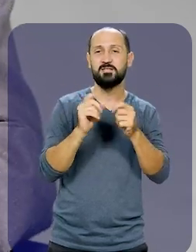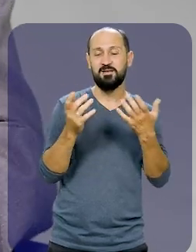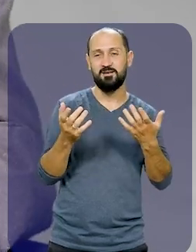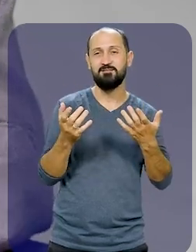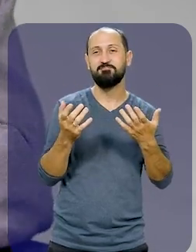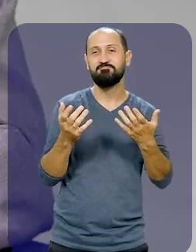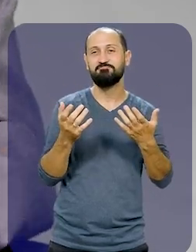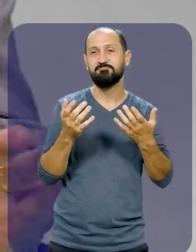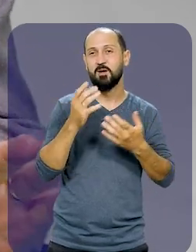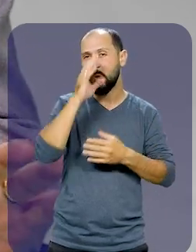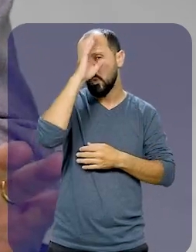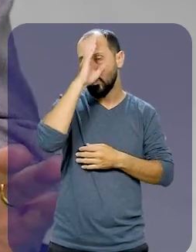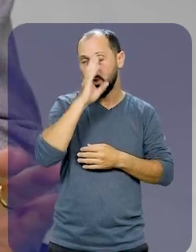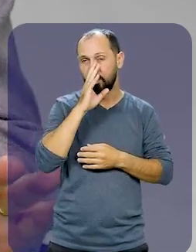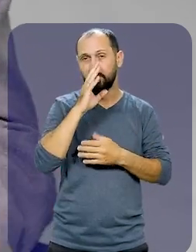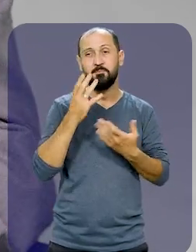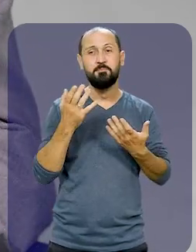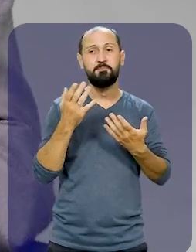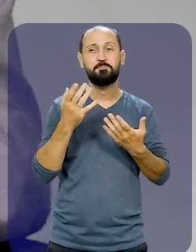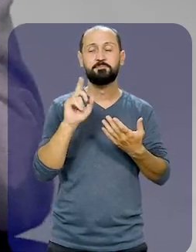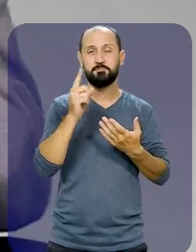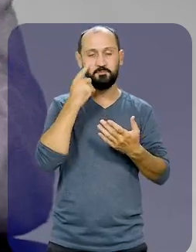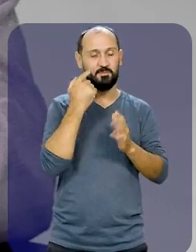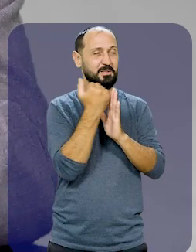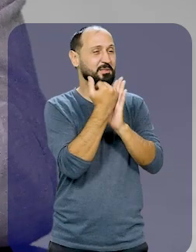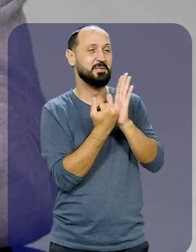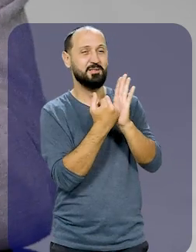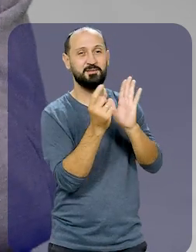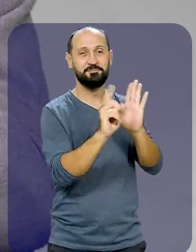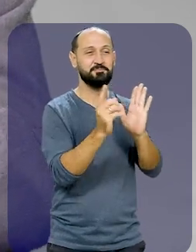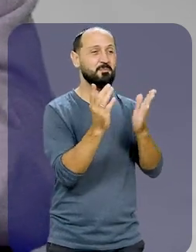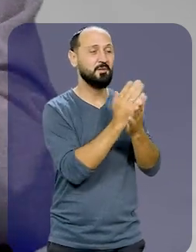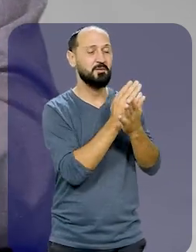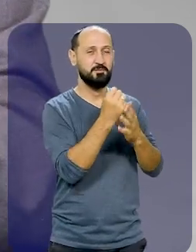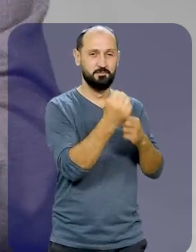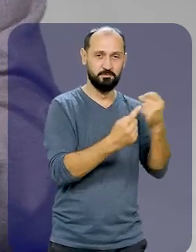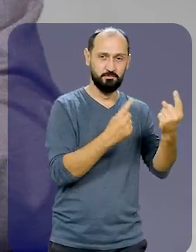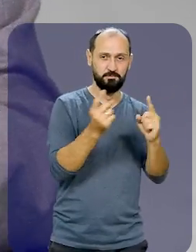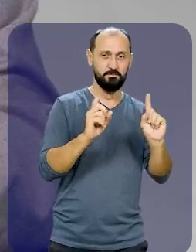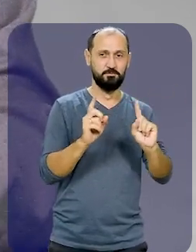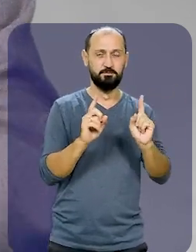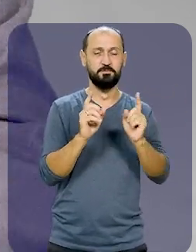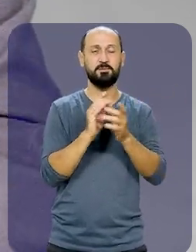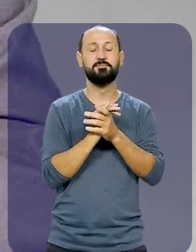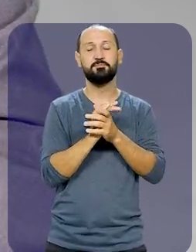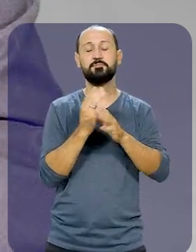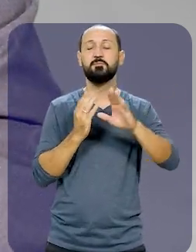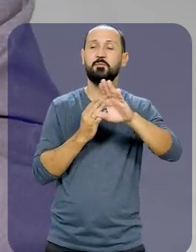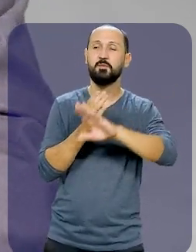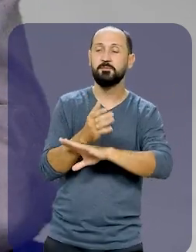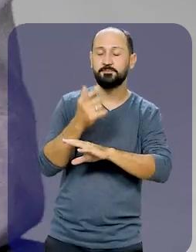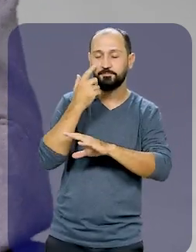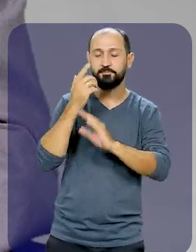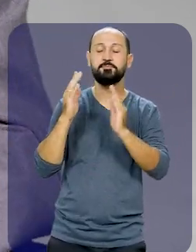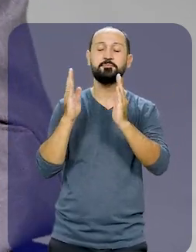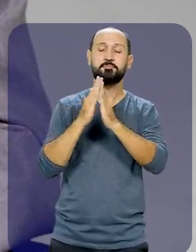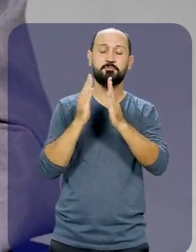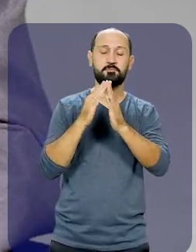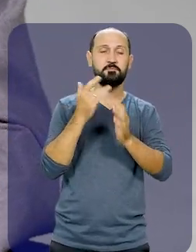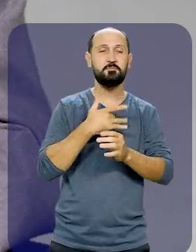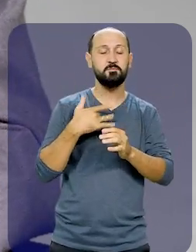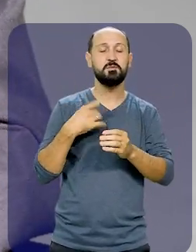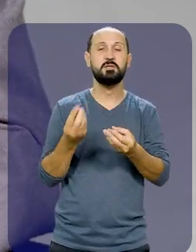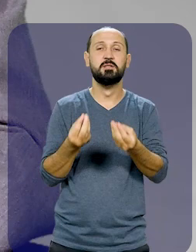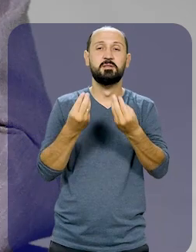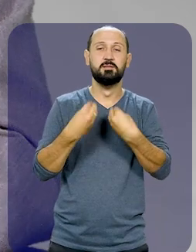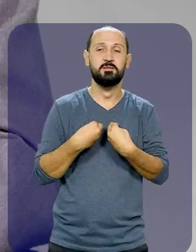esse tratamento sem custo. Não é nem aquele desconto que tem alguns remédios na farmácia comum. Você vai na Casa da Saúde e